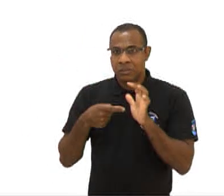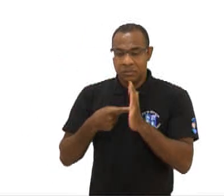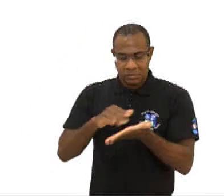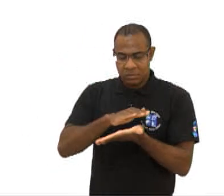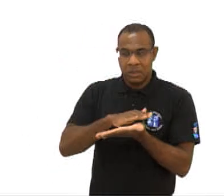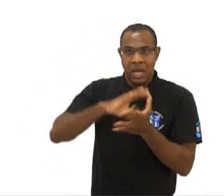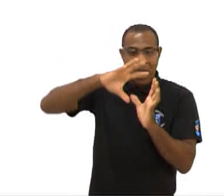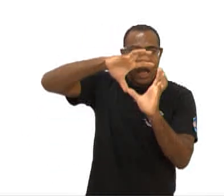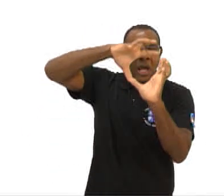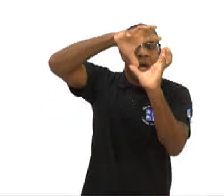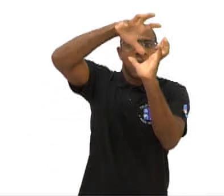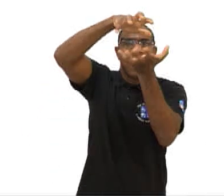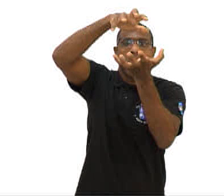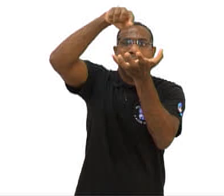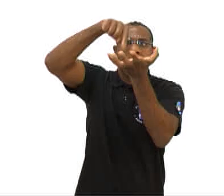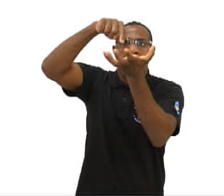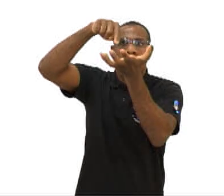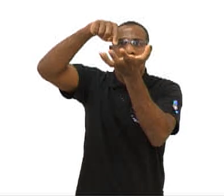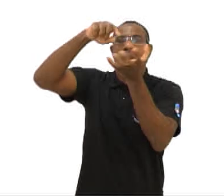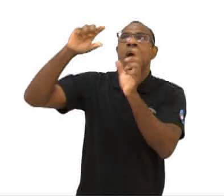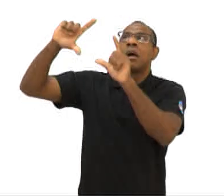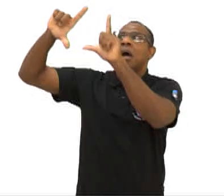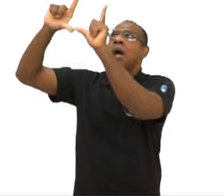Lua exerce sobre a Terra.